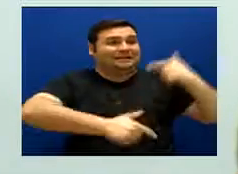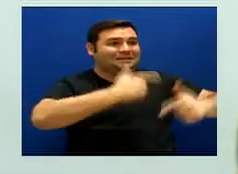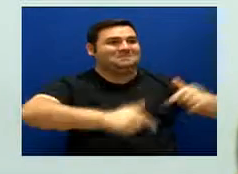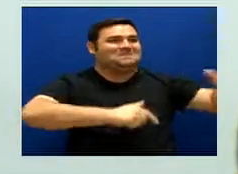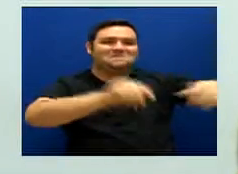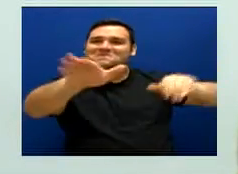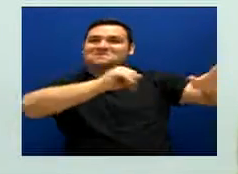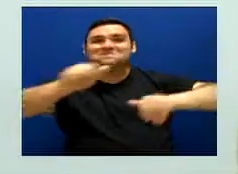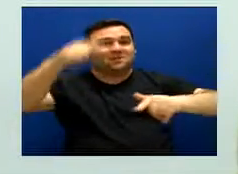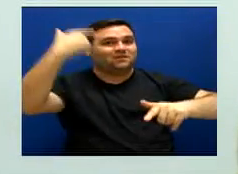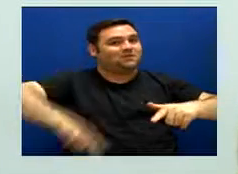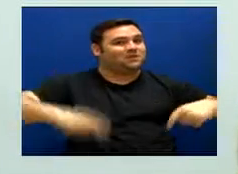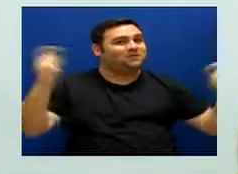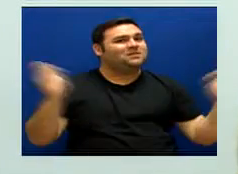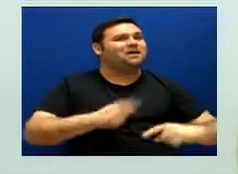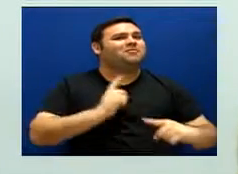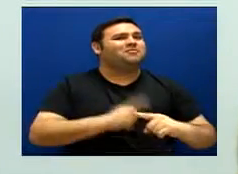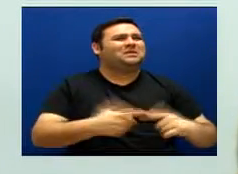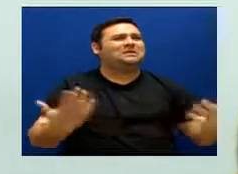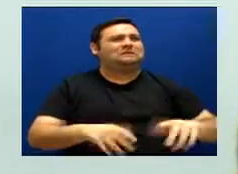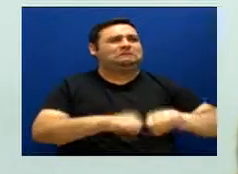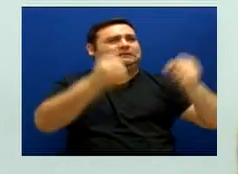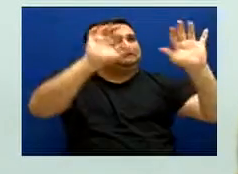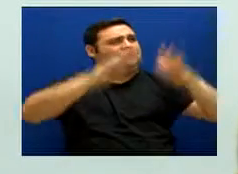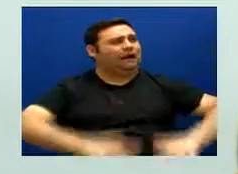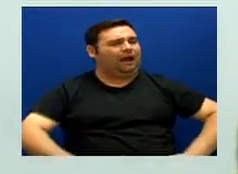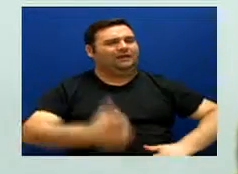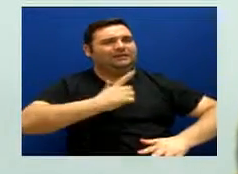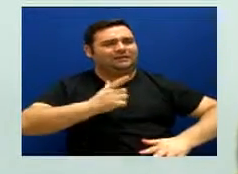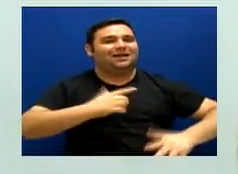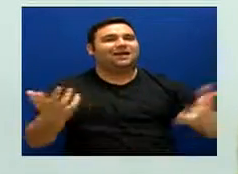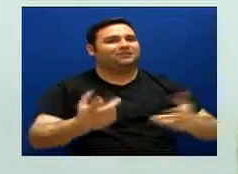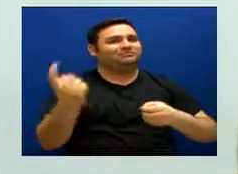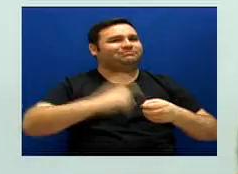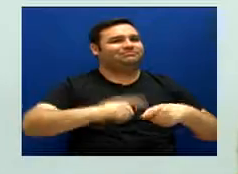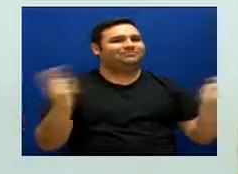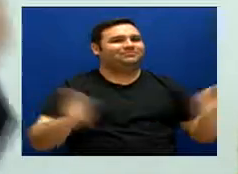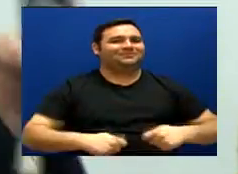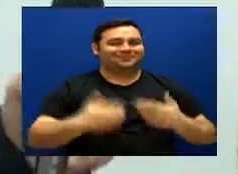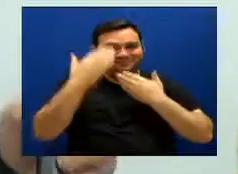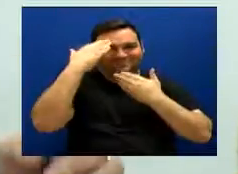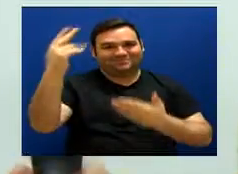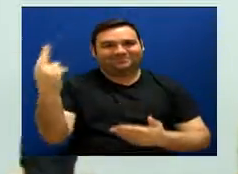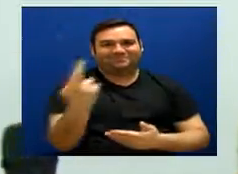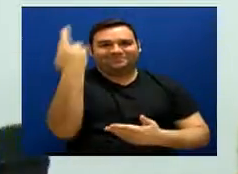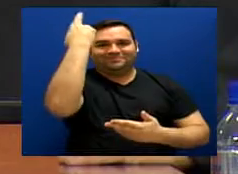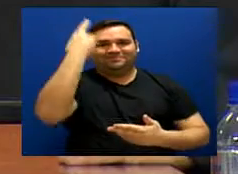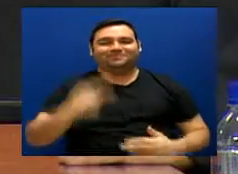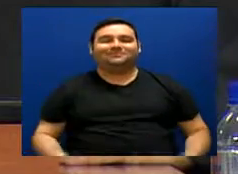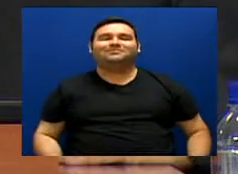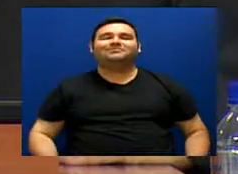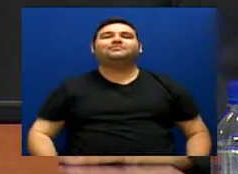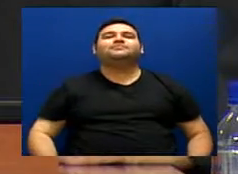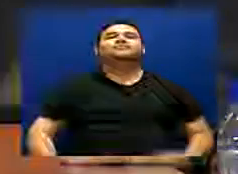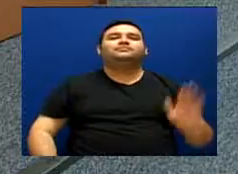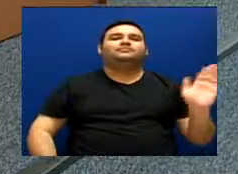que foram tomados do comércio por essa triste crise que assola o país. Obrigado, presidente Manga.